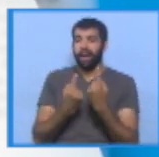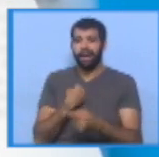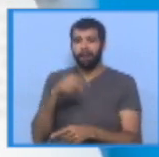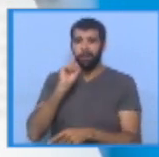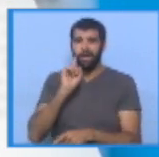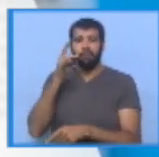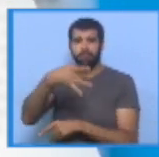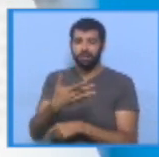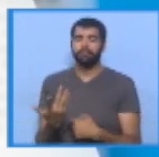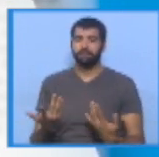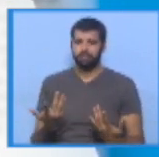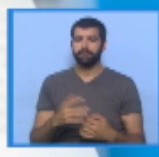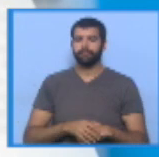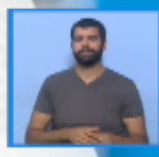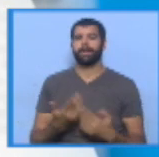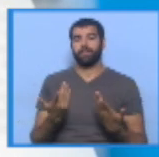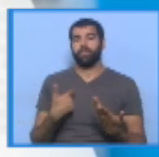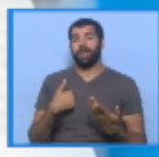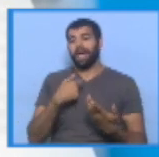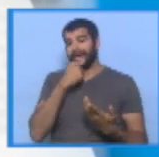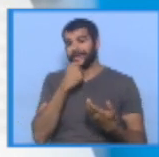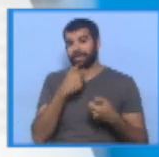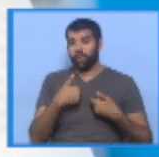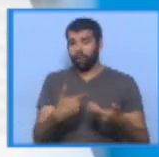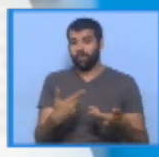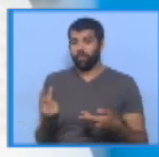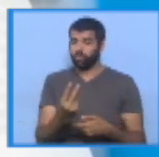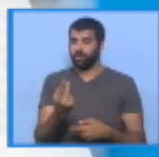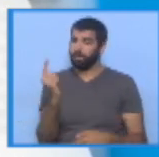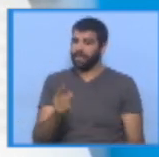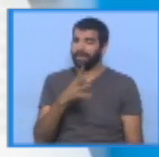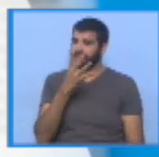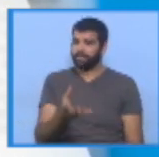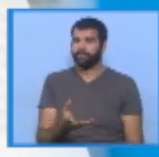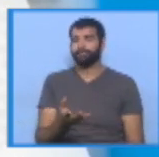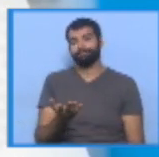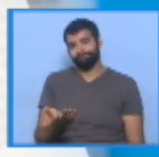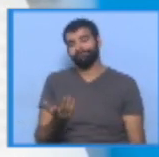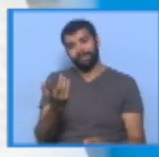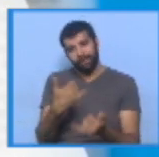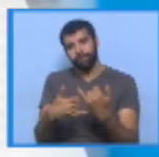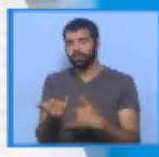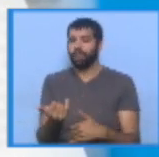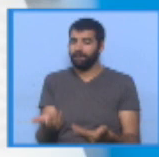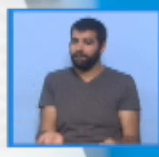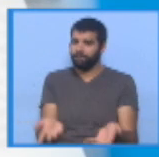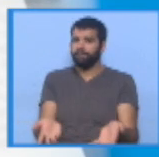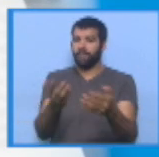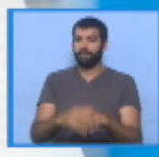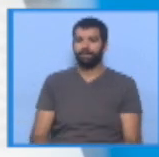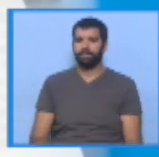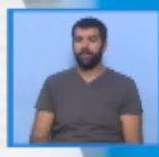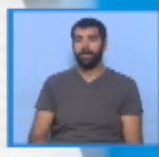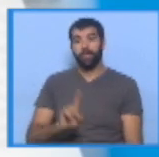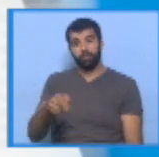do que tu. Então aquele que vos convidou a ambos terá que te dizer: dá o lugar a este. E